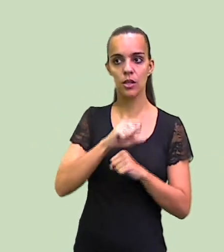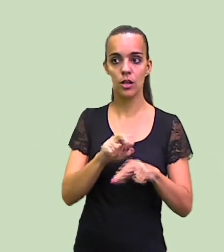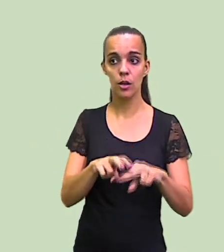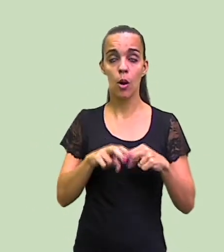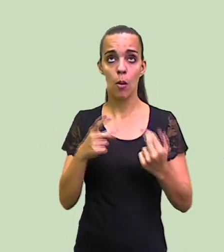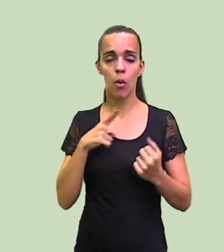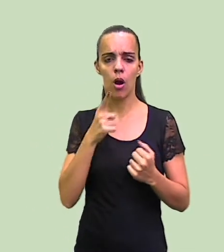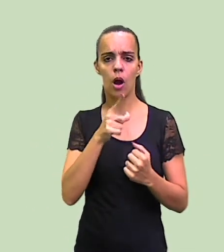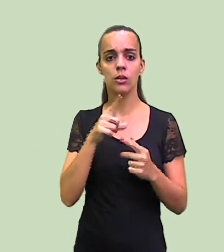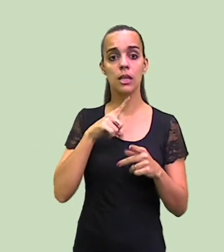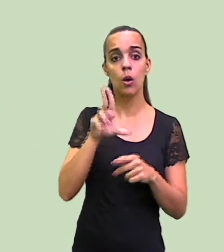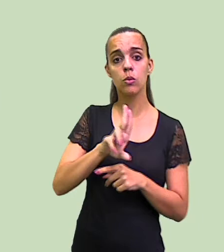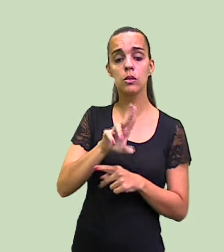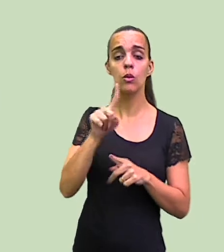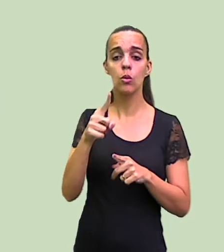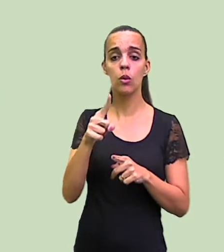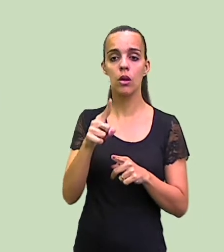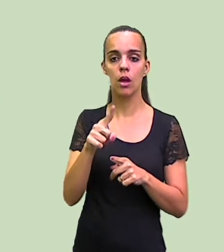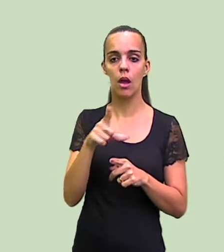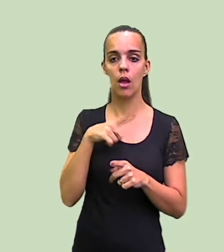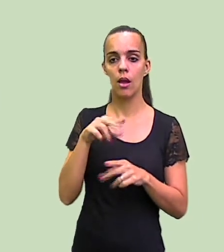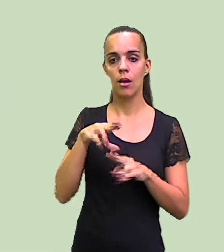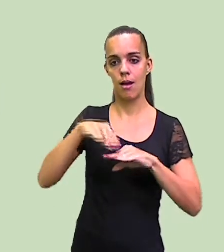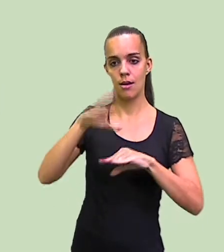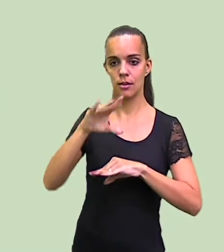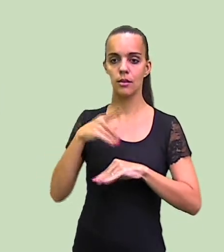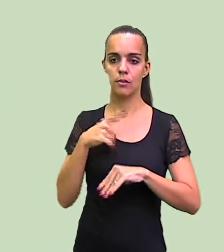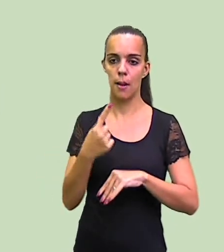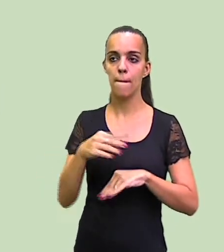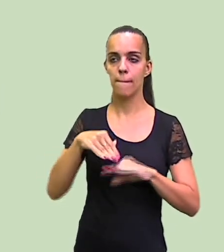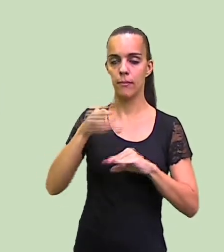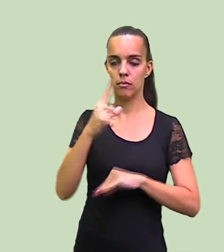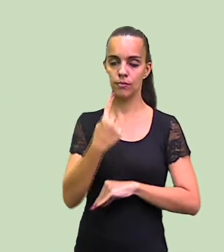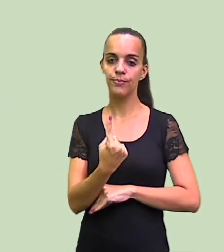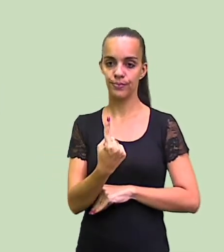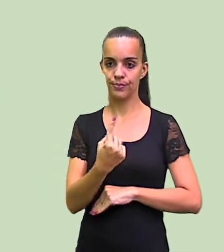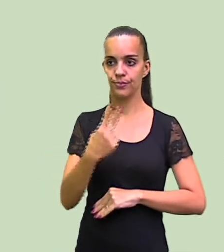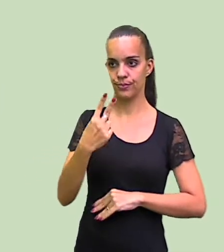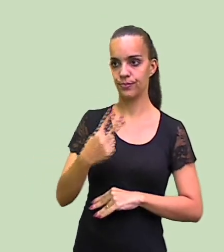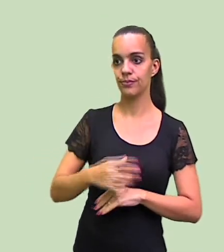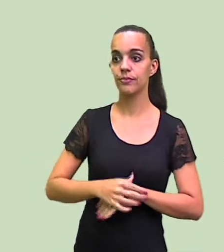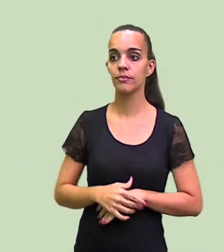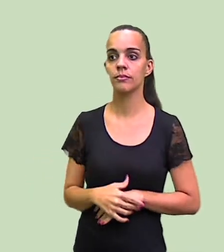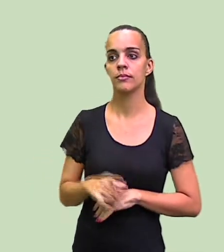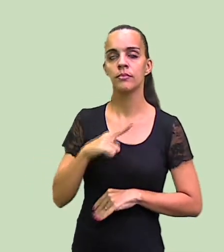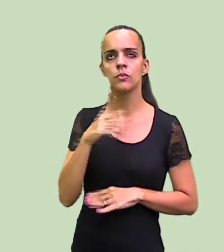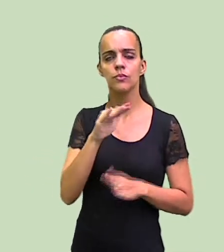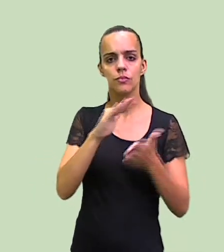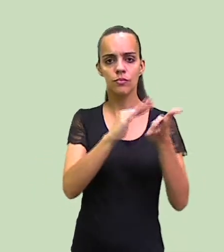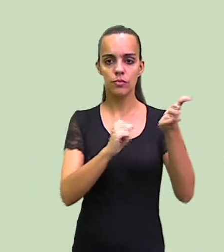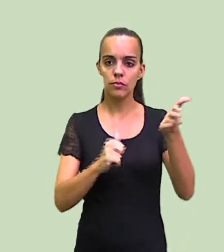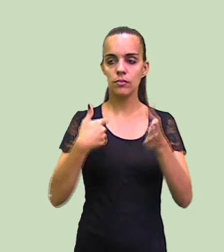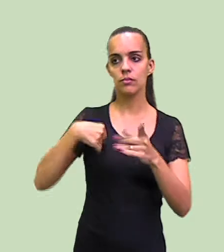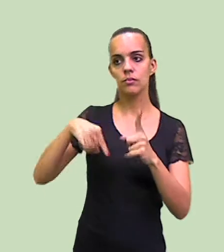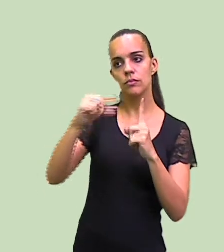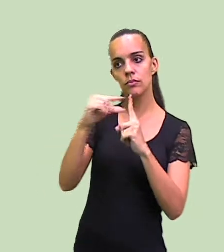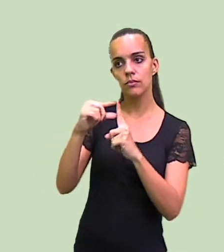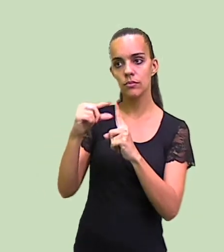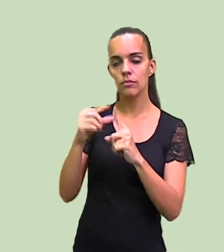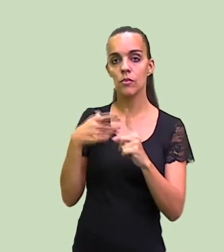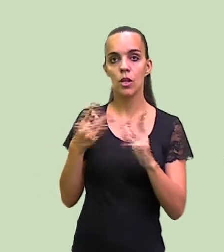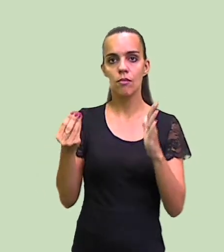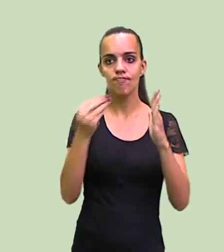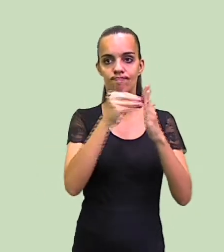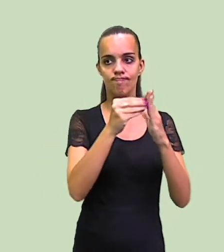e no plural. Mas nem sempre é fácil de perceber isso na frase. Quando você tira uma palavra e a coloca na